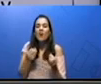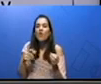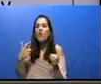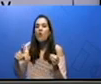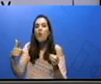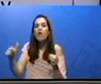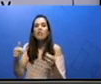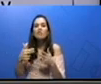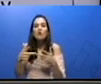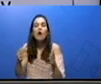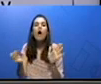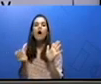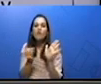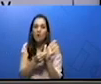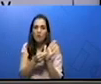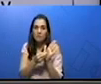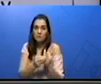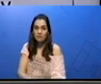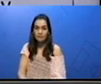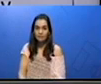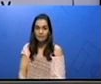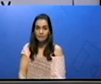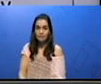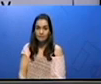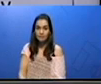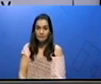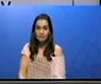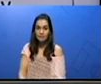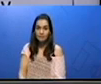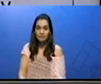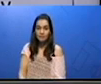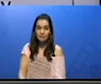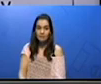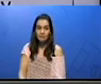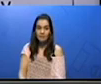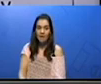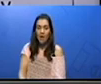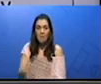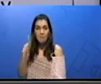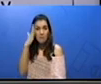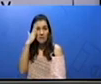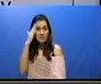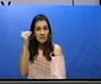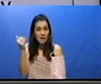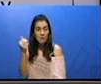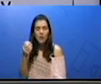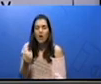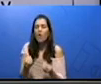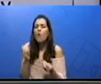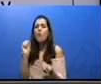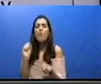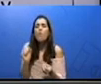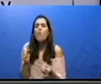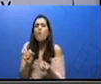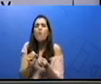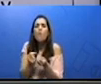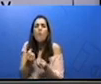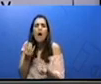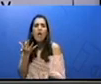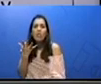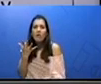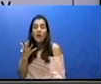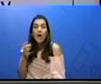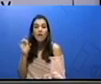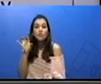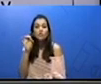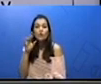estão faltando. Então, para eu saber qual a formação, a quantidade em gramas de dióxido de nitrogênio formado,